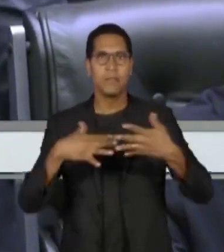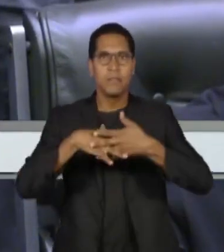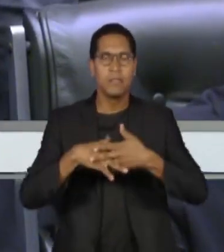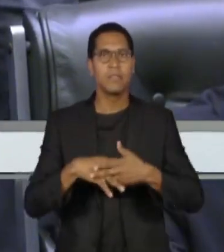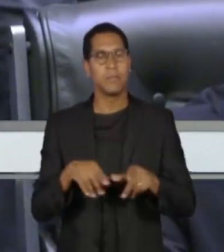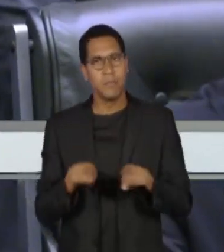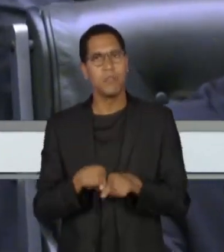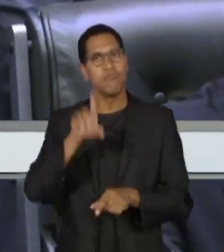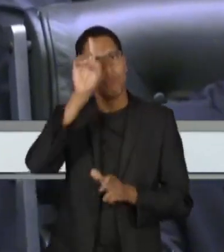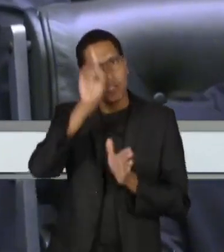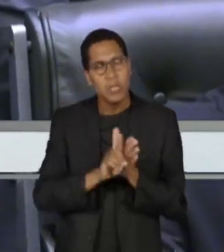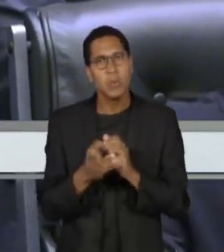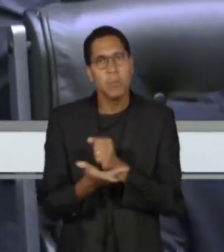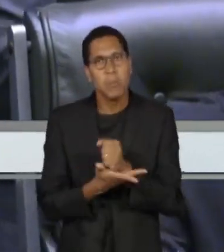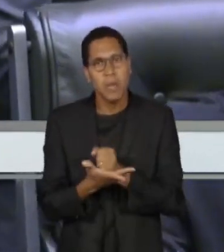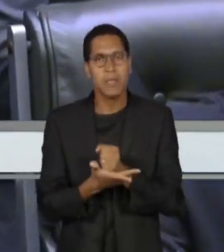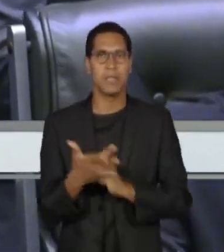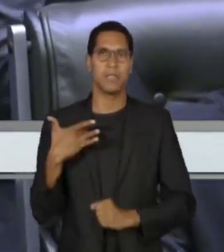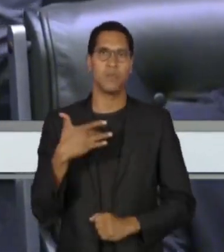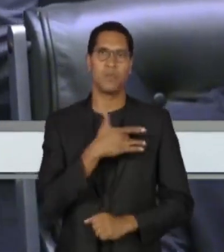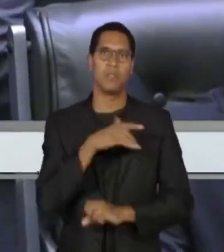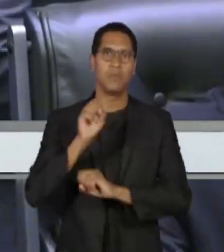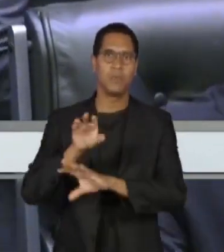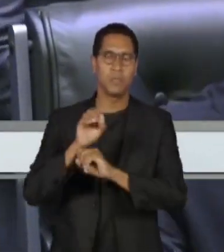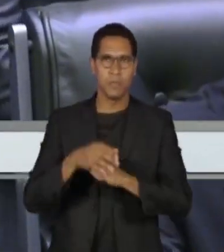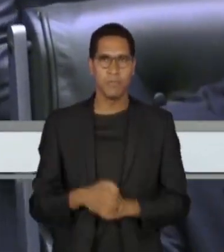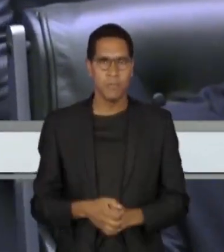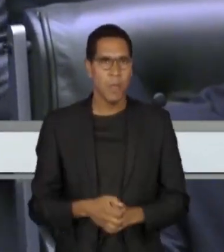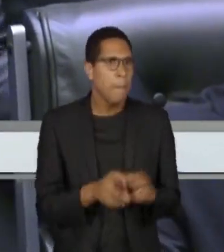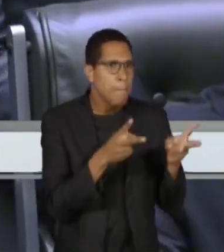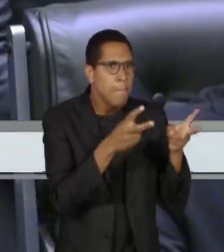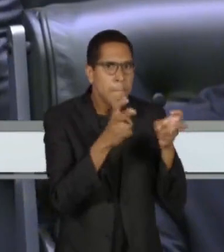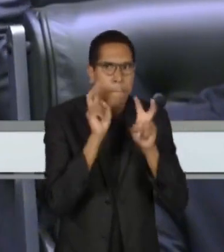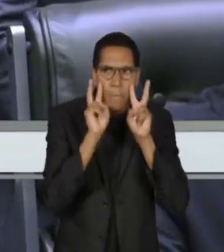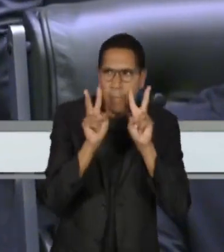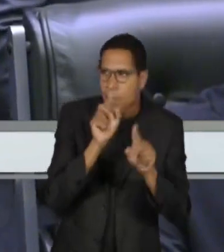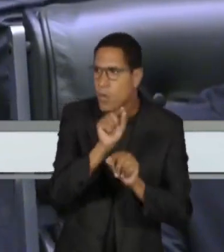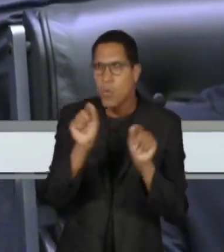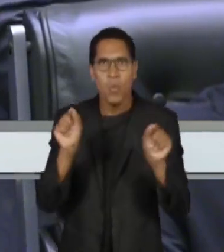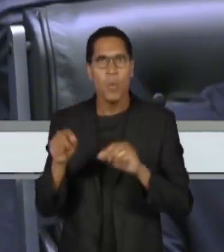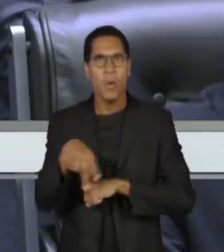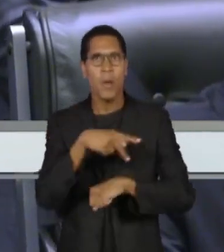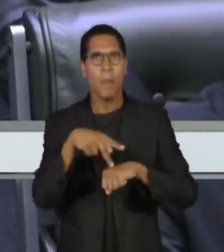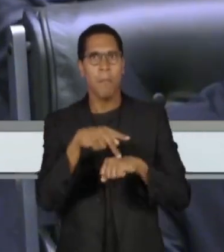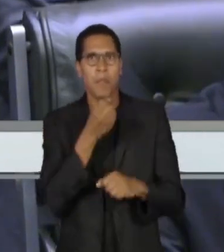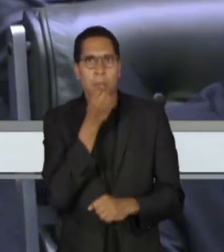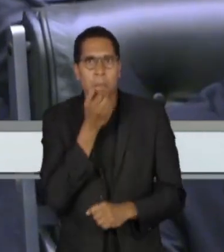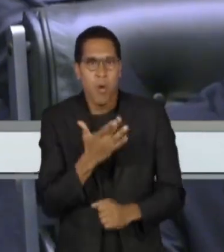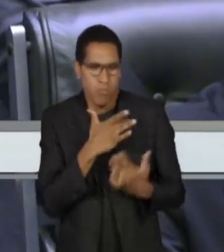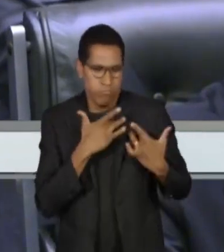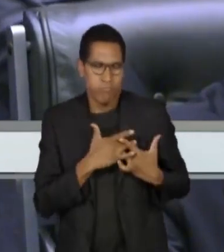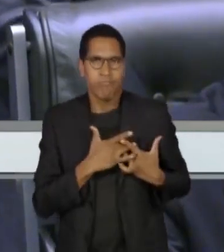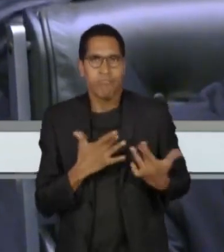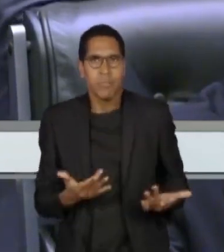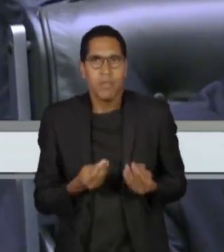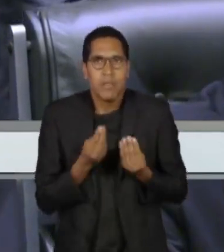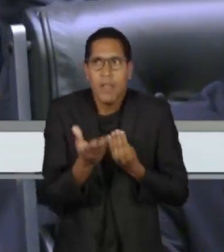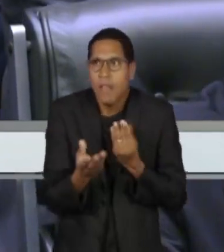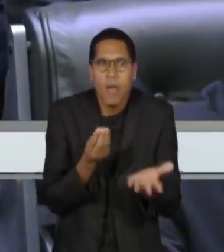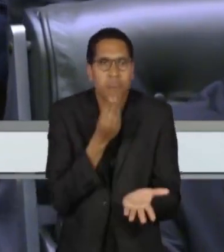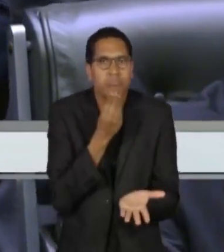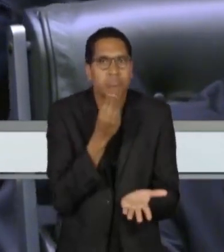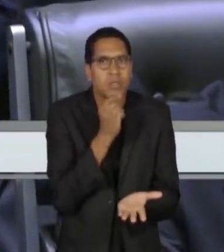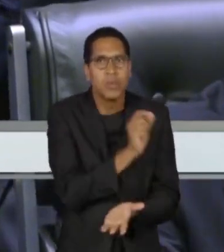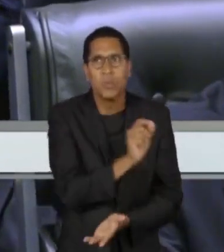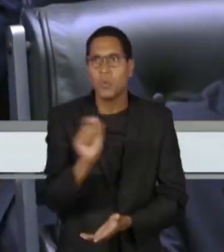essenciais, a saúde e a educação. Vi o sonho de uma pátria generosa que ofereça oportunidades a seus filhos e